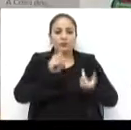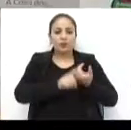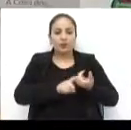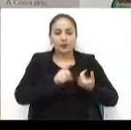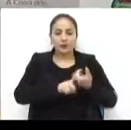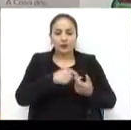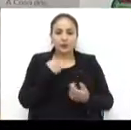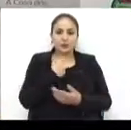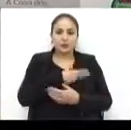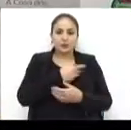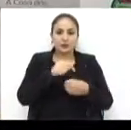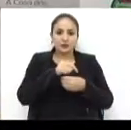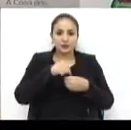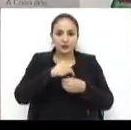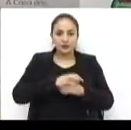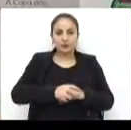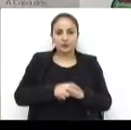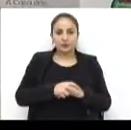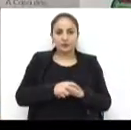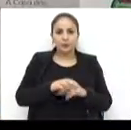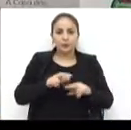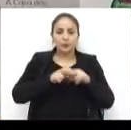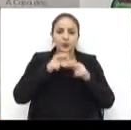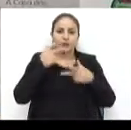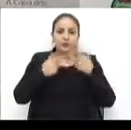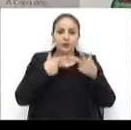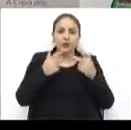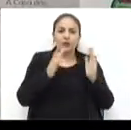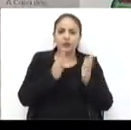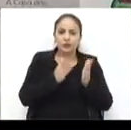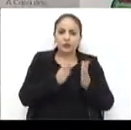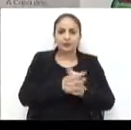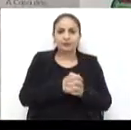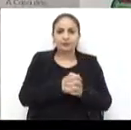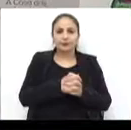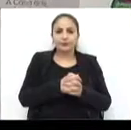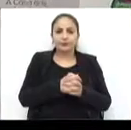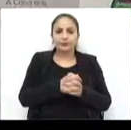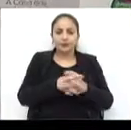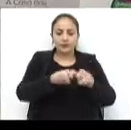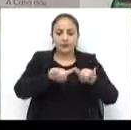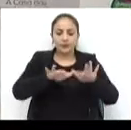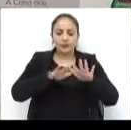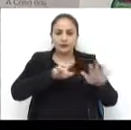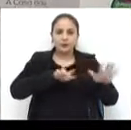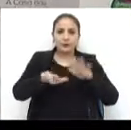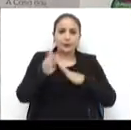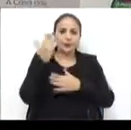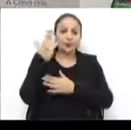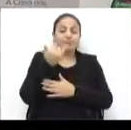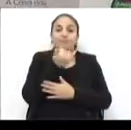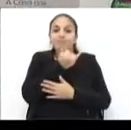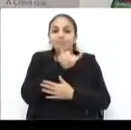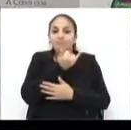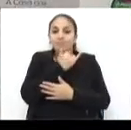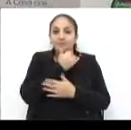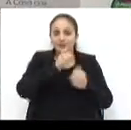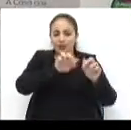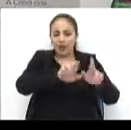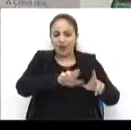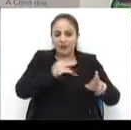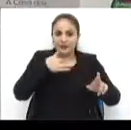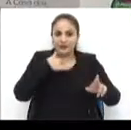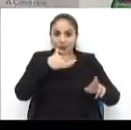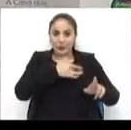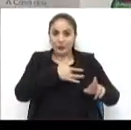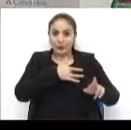dependem da nossa cidade para isso também. Então, como eu falei, acho que eu falei na tribuna na semana passada, infelizmente para a área da saúde,